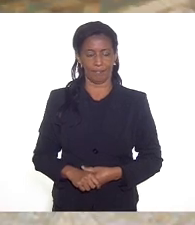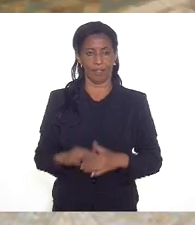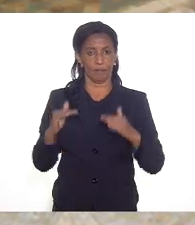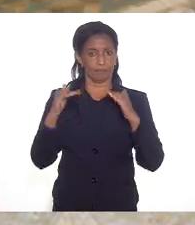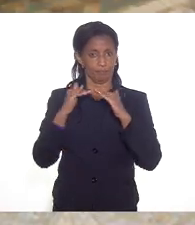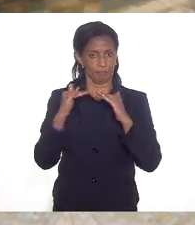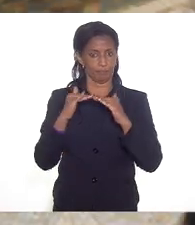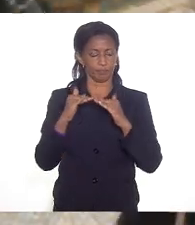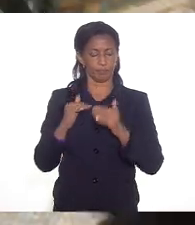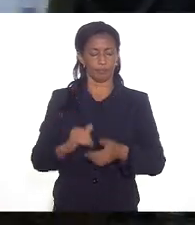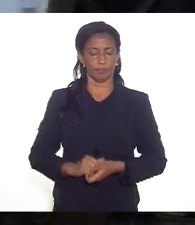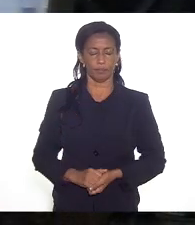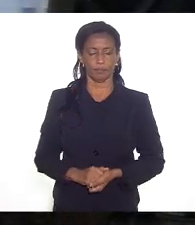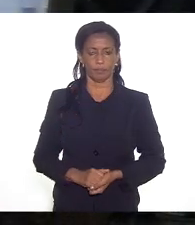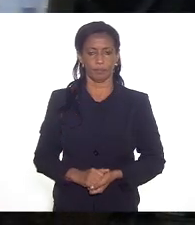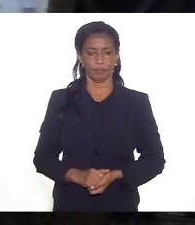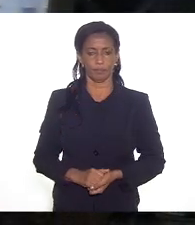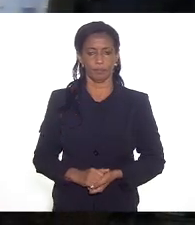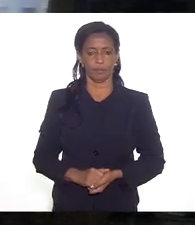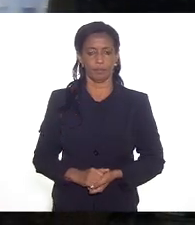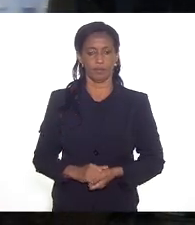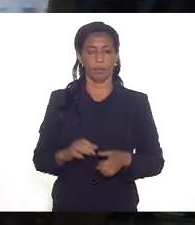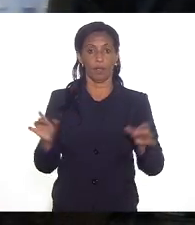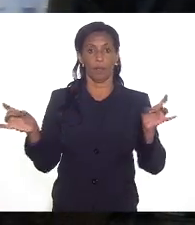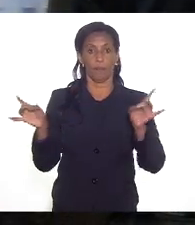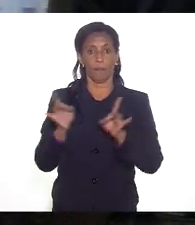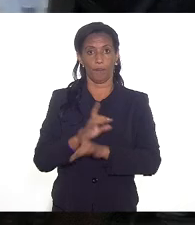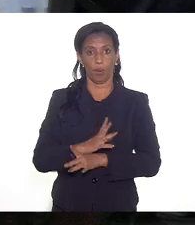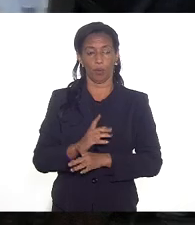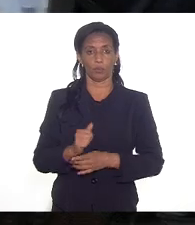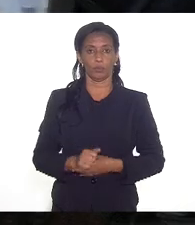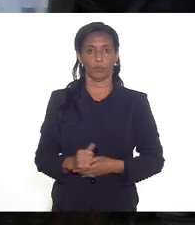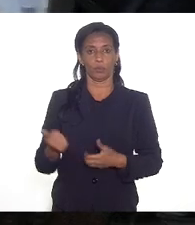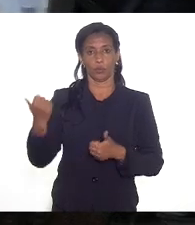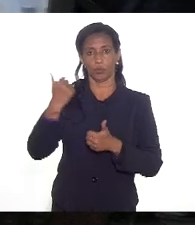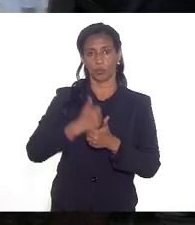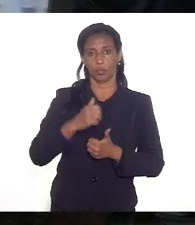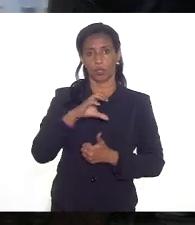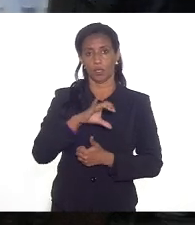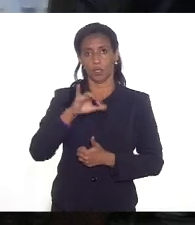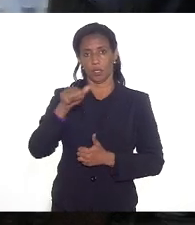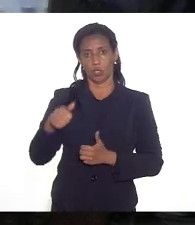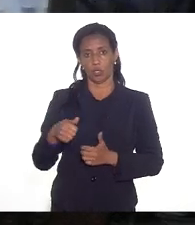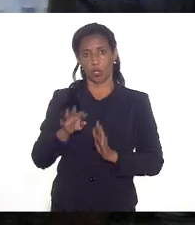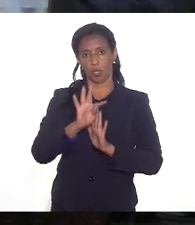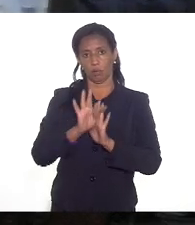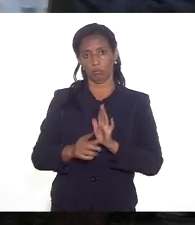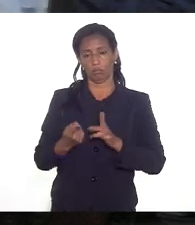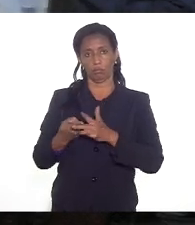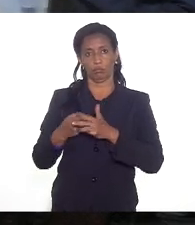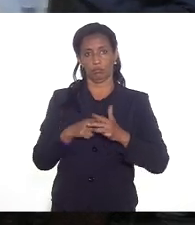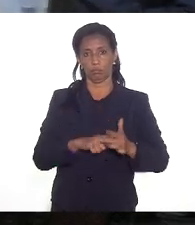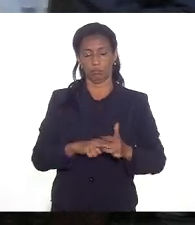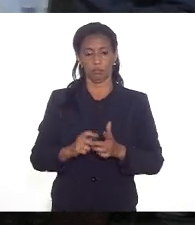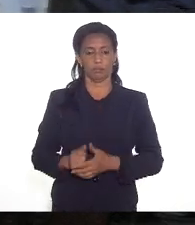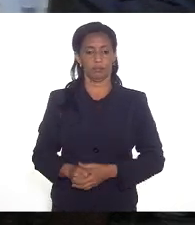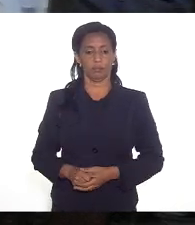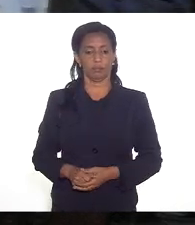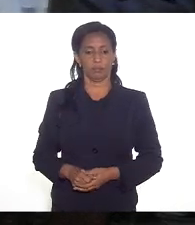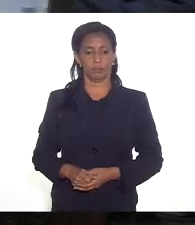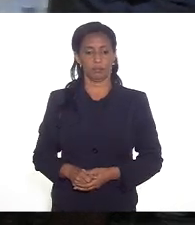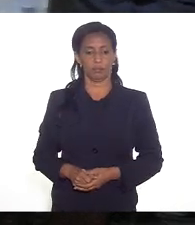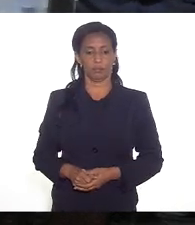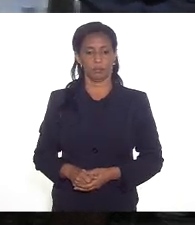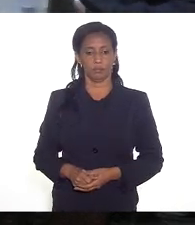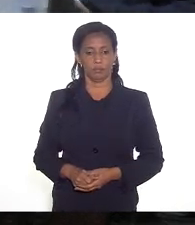e agora vai ser o presidente pareceres emitidos em votação o substantivo da ccj reforma final de redação seus que aprova exibição